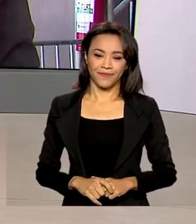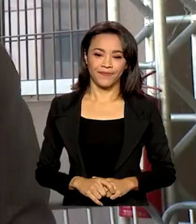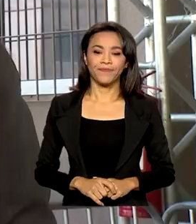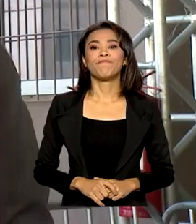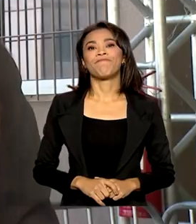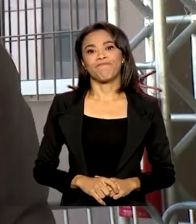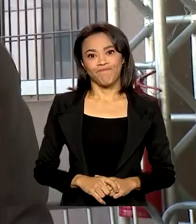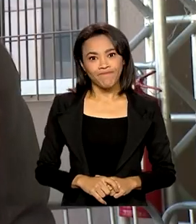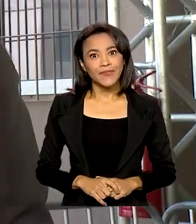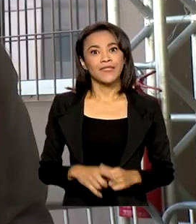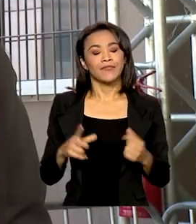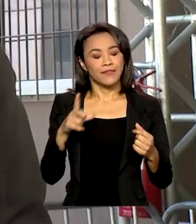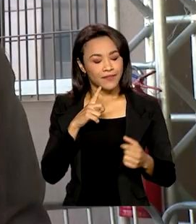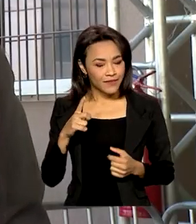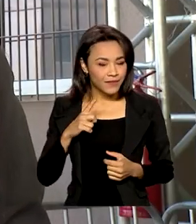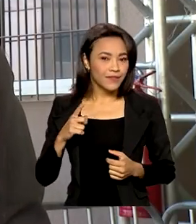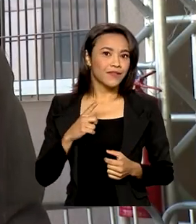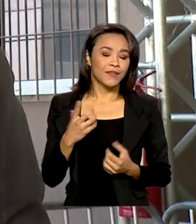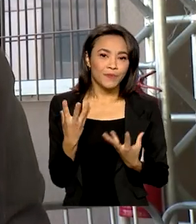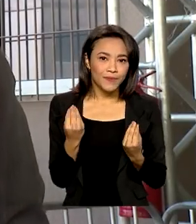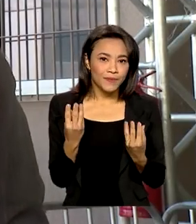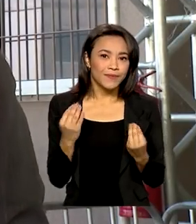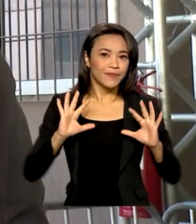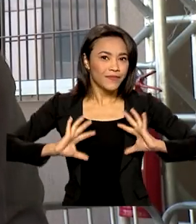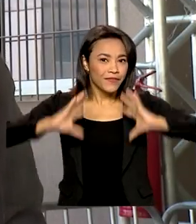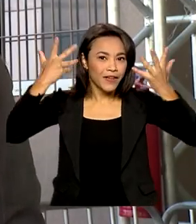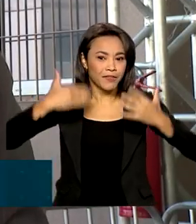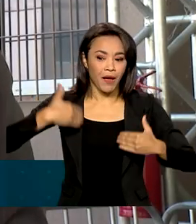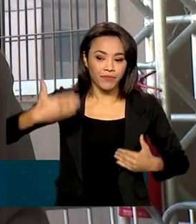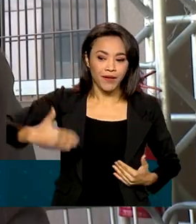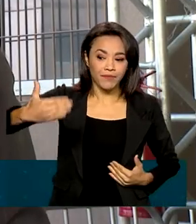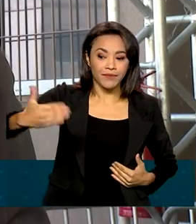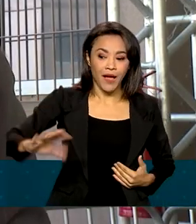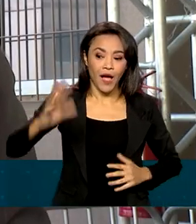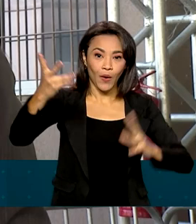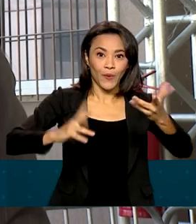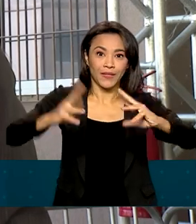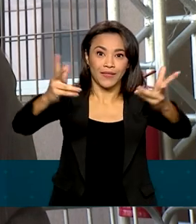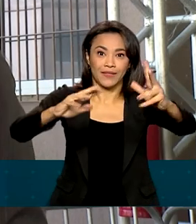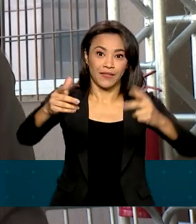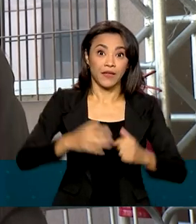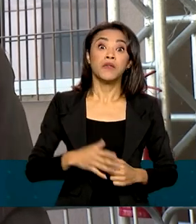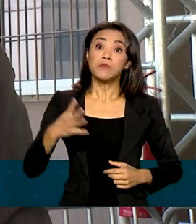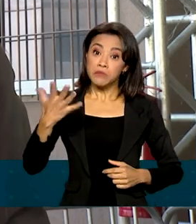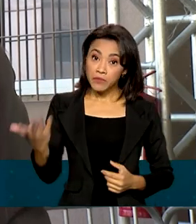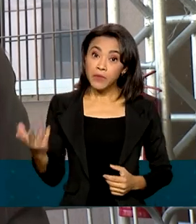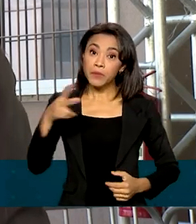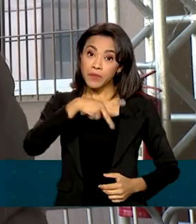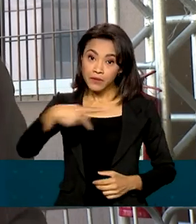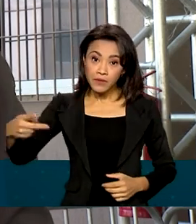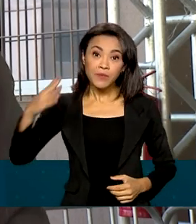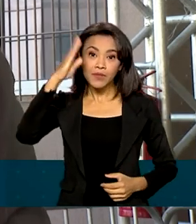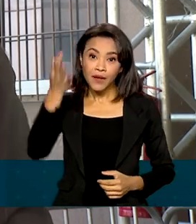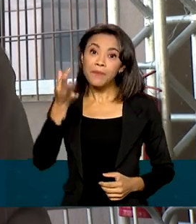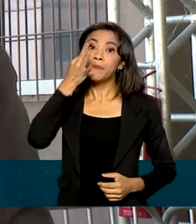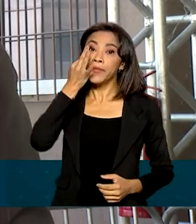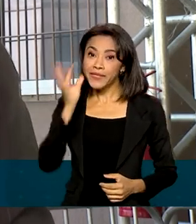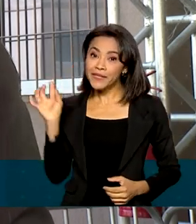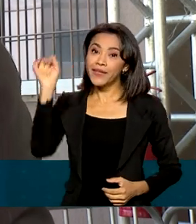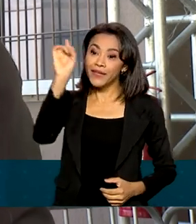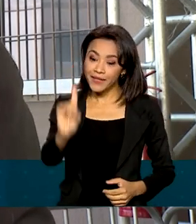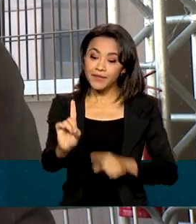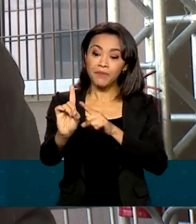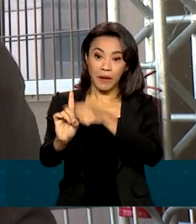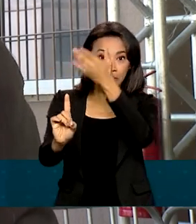Renata, ainda tem muita festa para acontecer. Inclusive, o presidente da República, Jair Bolsonaro, está aqui no Nordeste também para participar